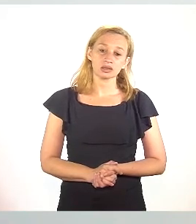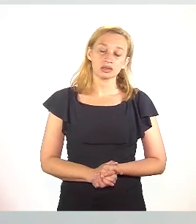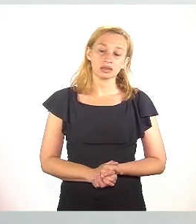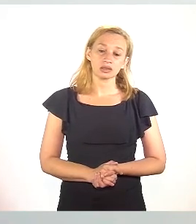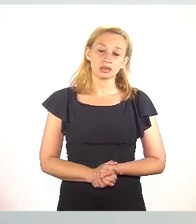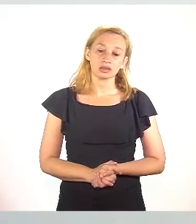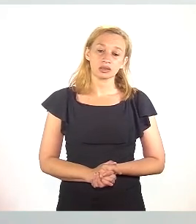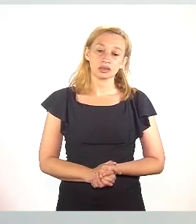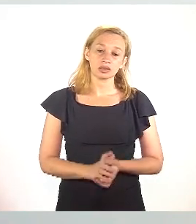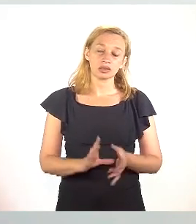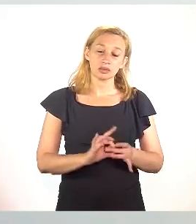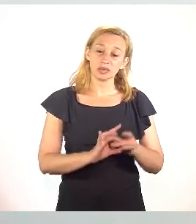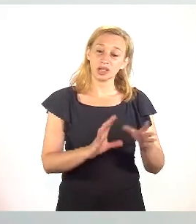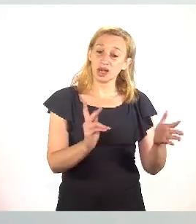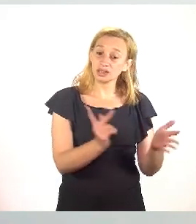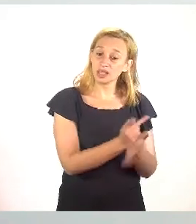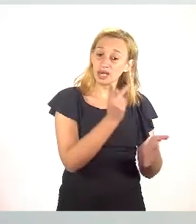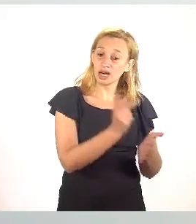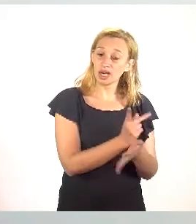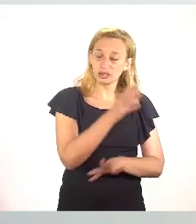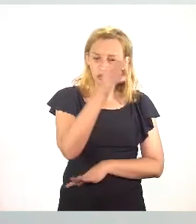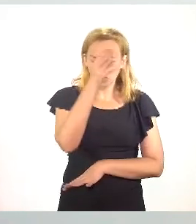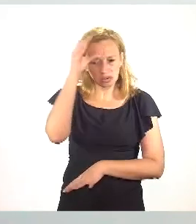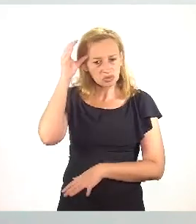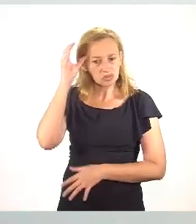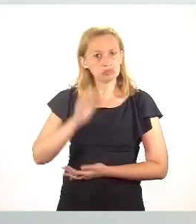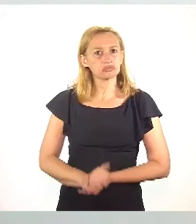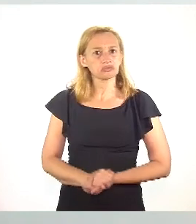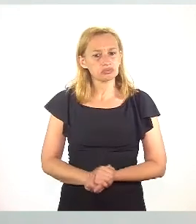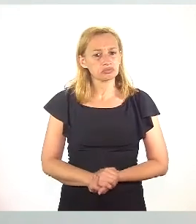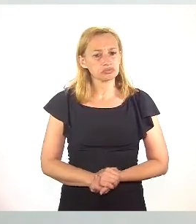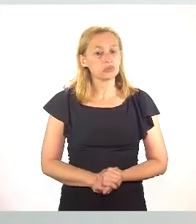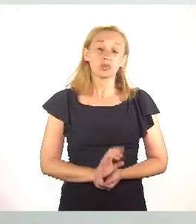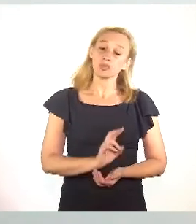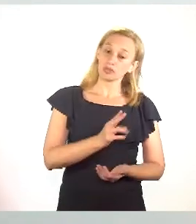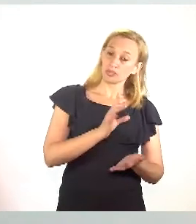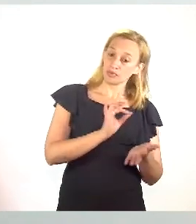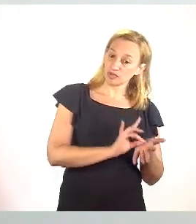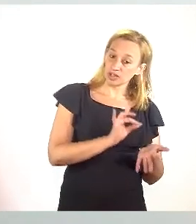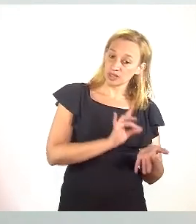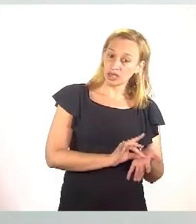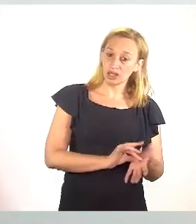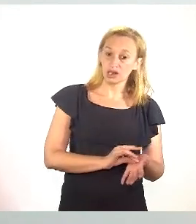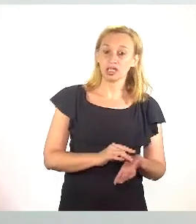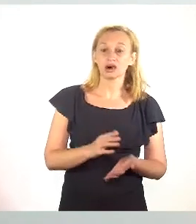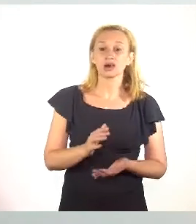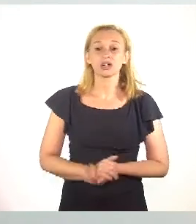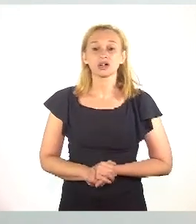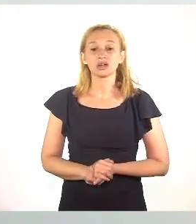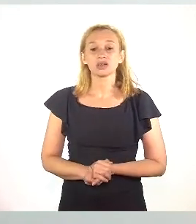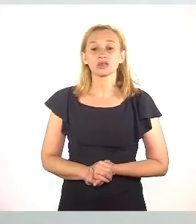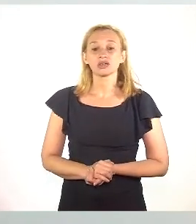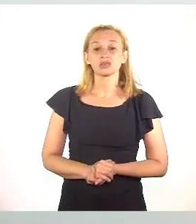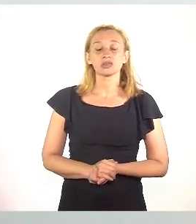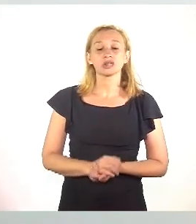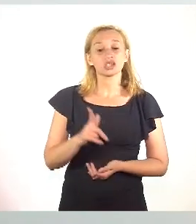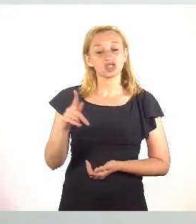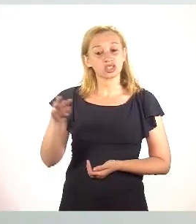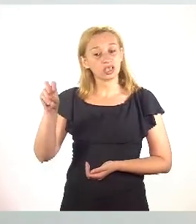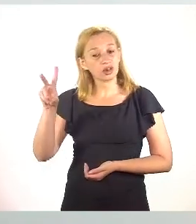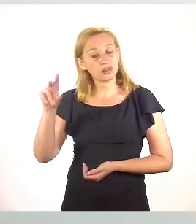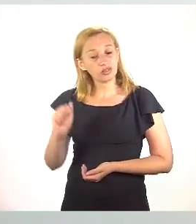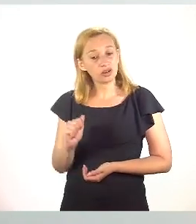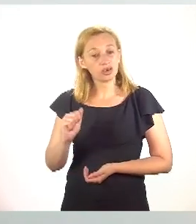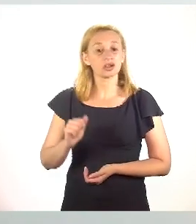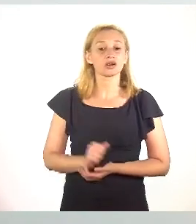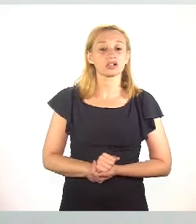perversa para o nosso consumidor. Tanto isto é verdade que, em recente auditoria, a reunião da Genersa,